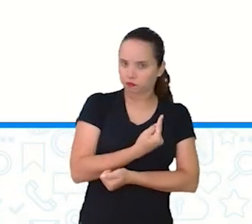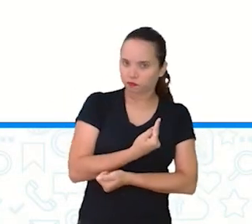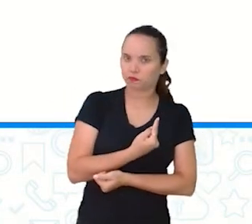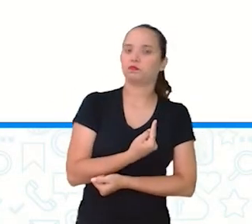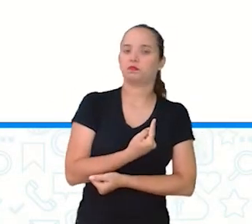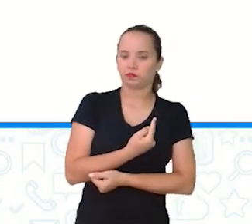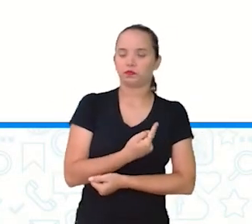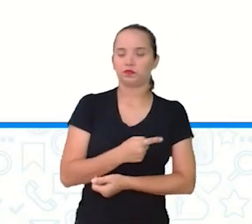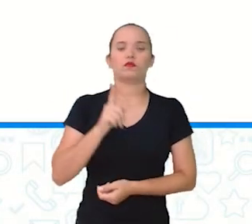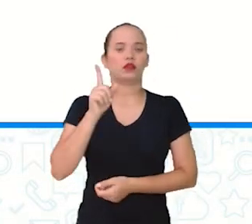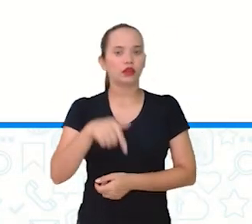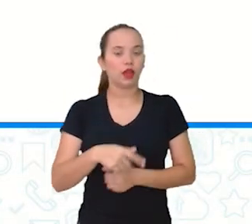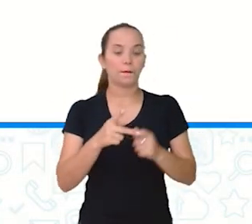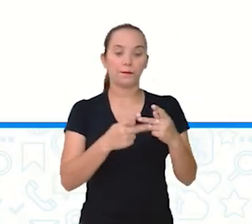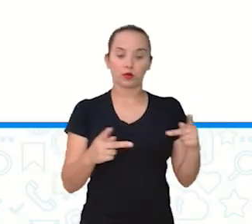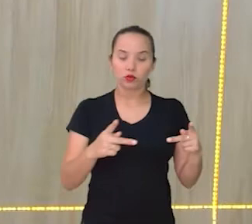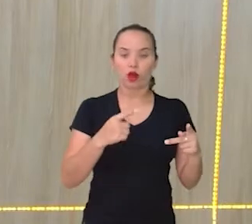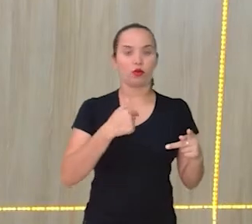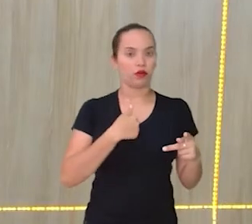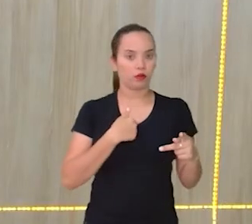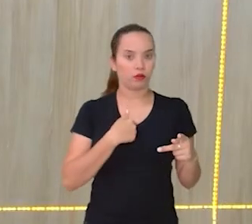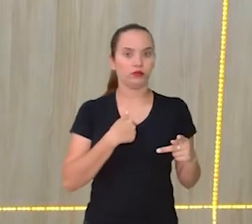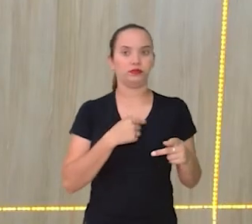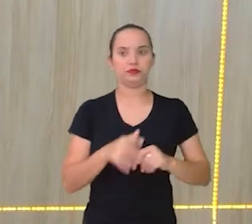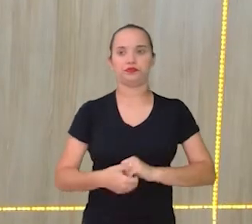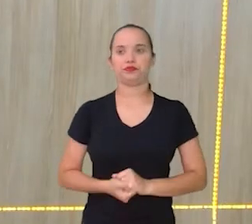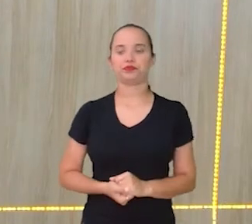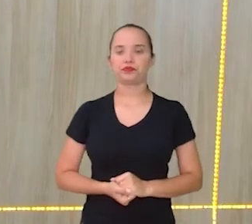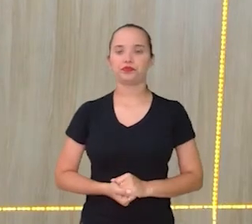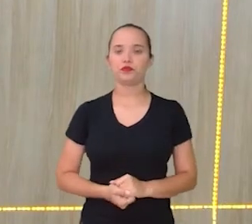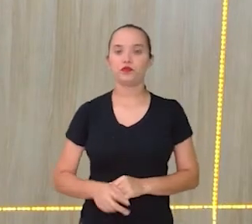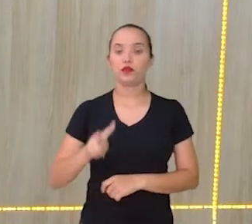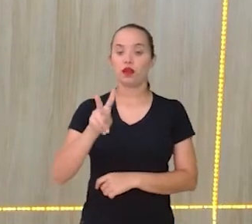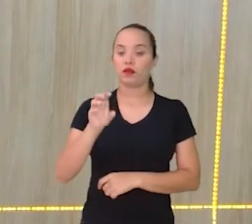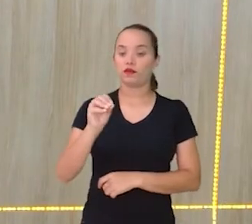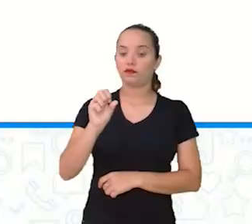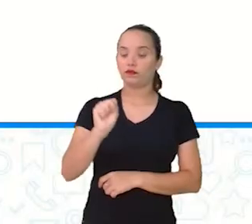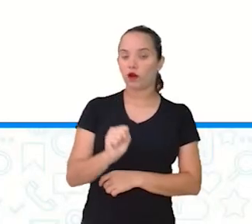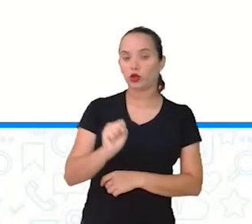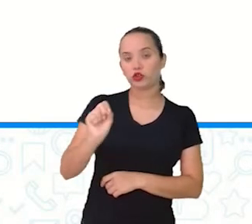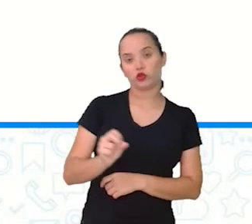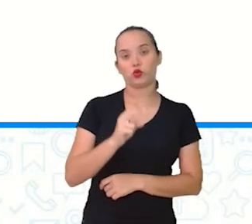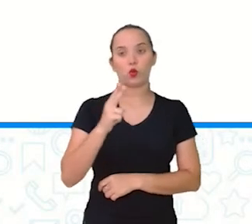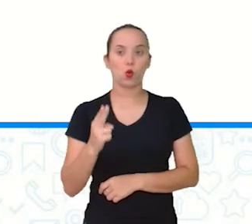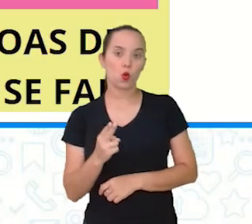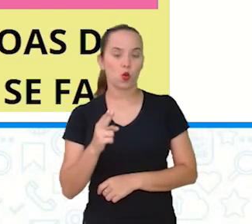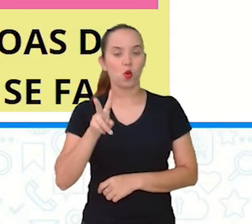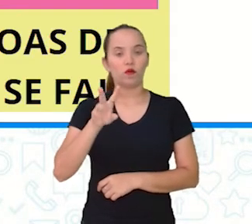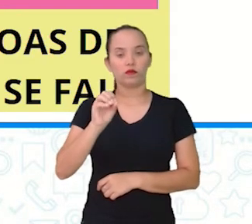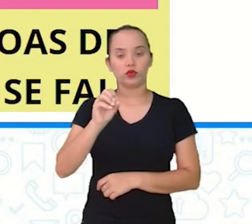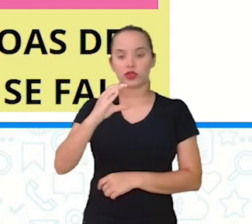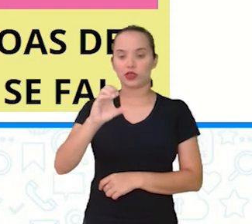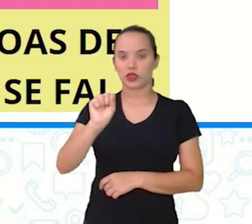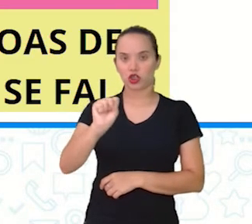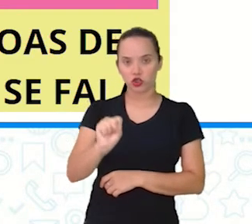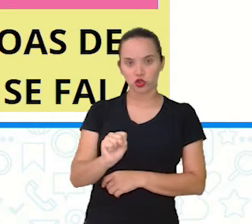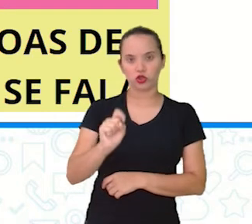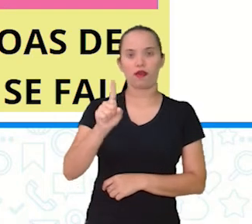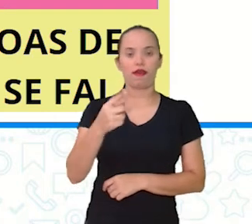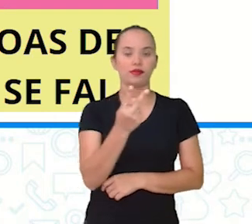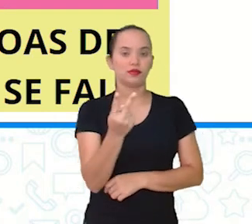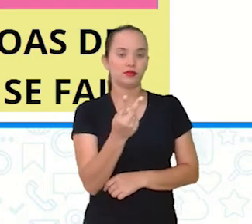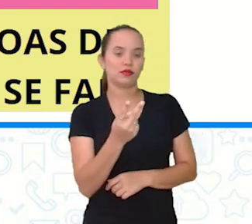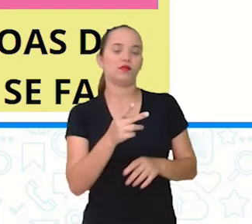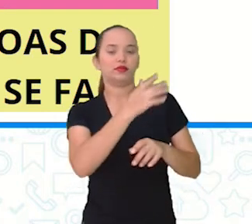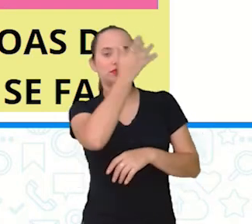eu, tá? Quando tem mais de uma pessoa falando. Vós ou você é a segunda pessoa do plural